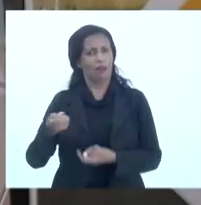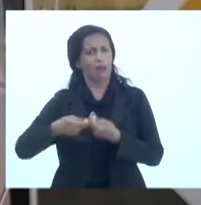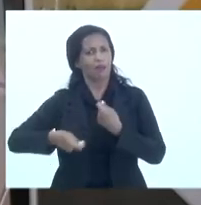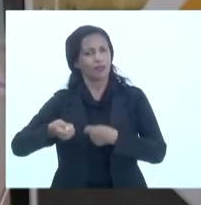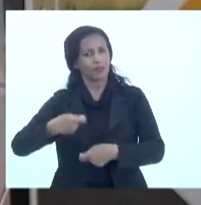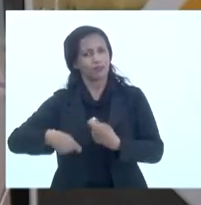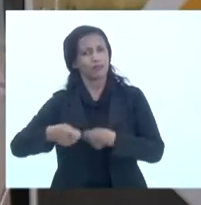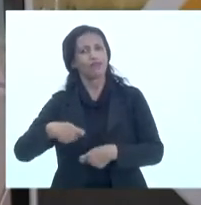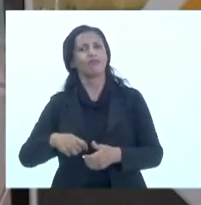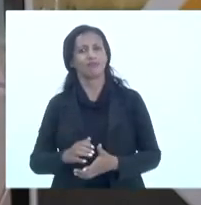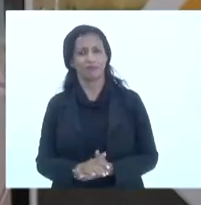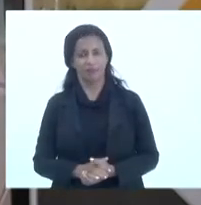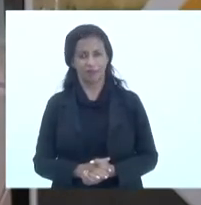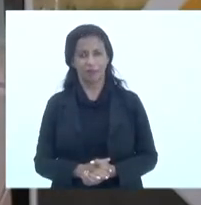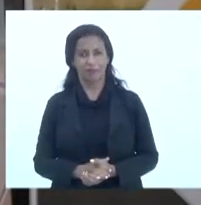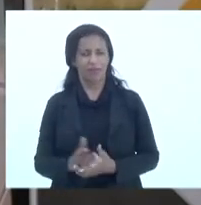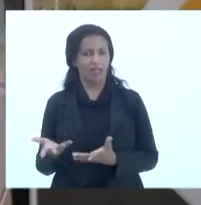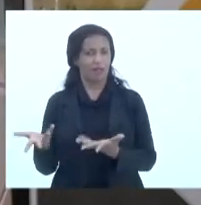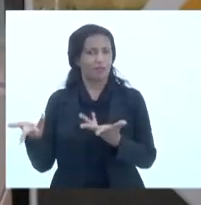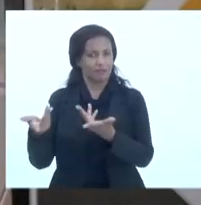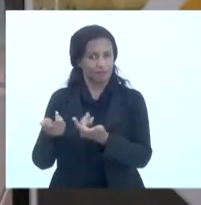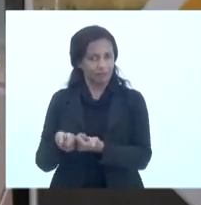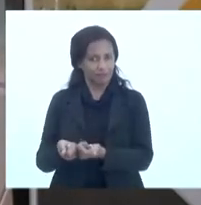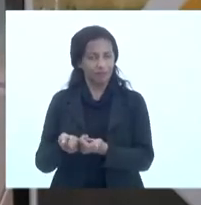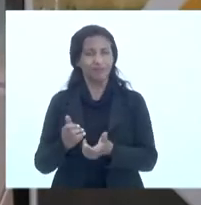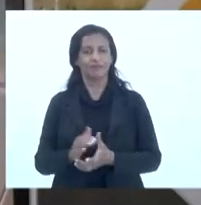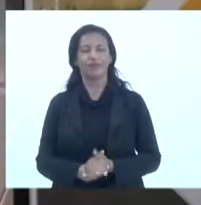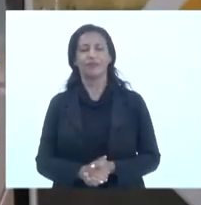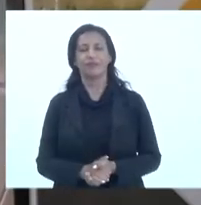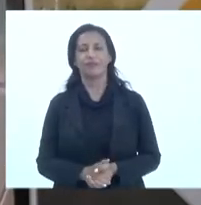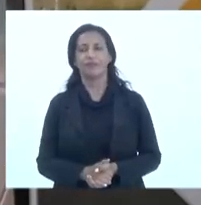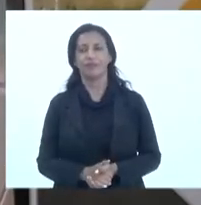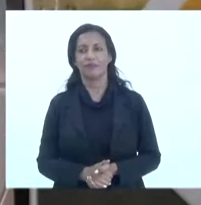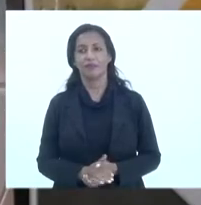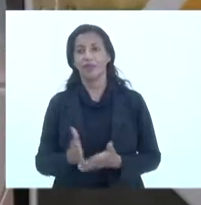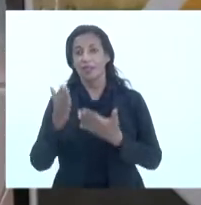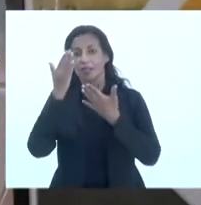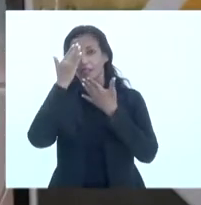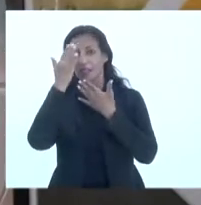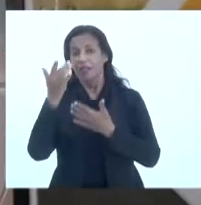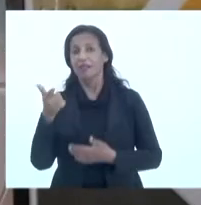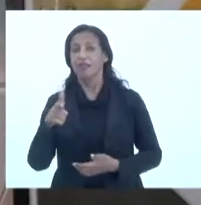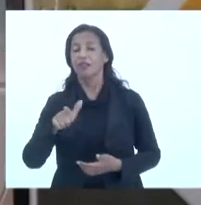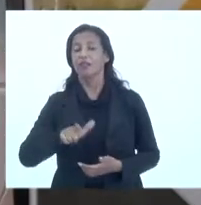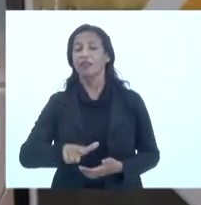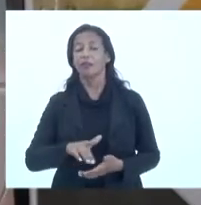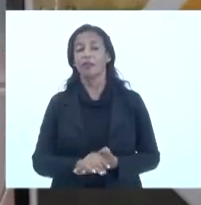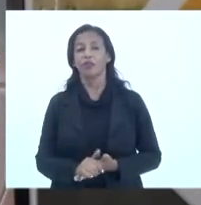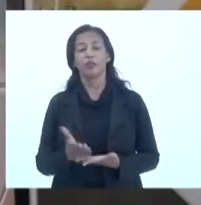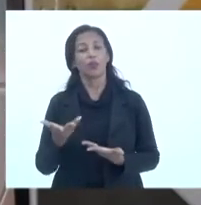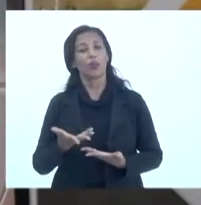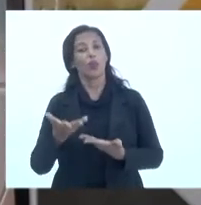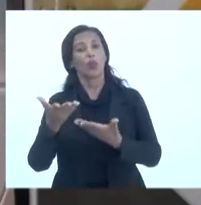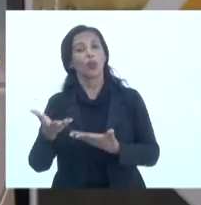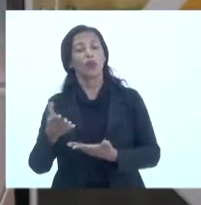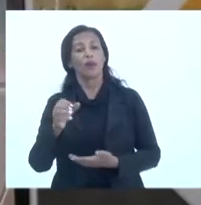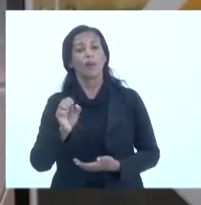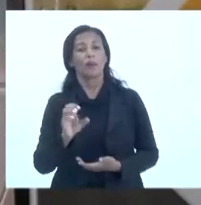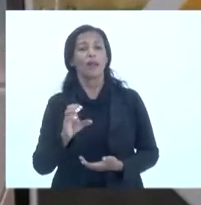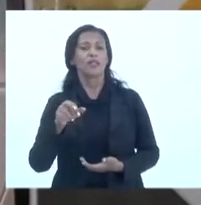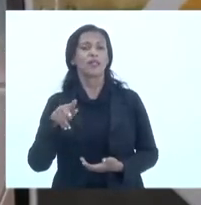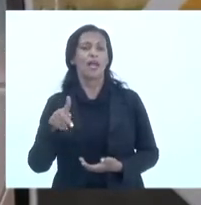administrador excepcional, né? E agradecer mais uma vez pelo convite feito pela CIAP estar